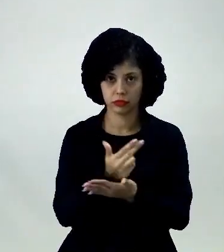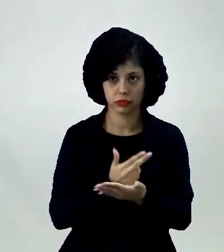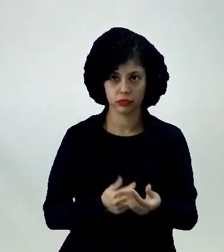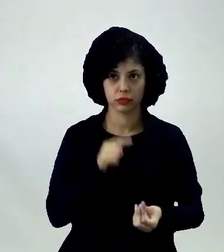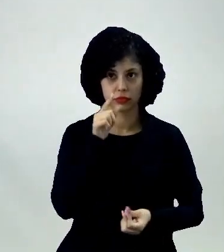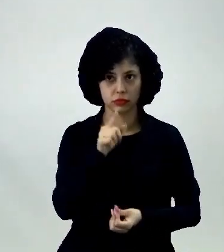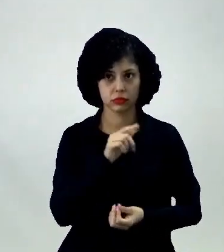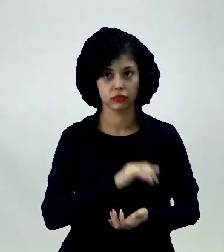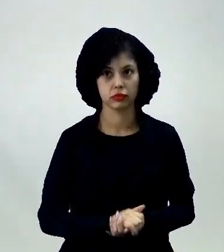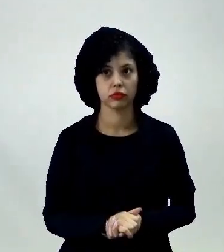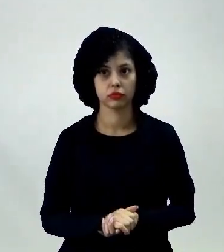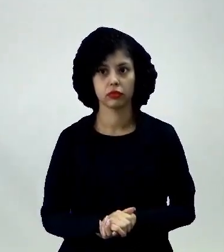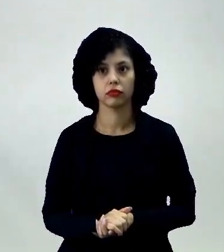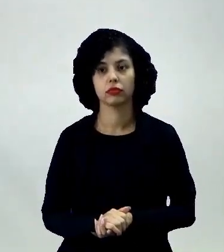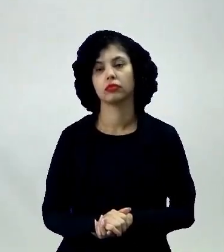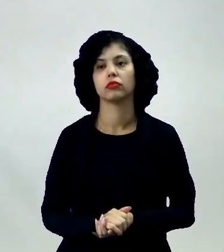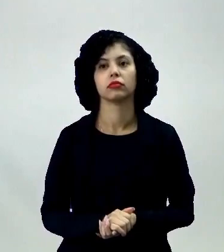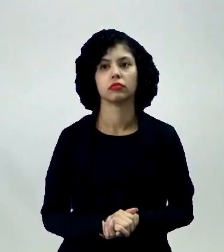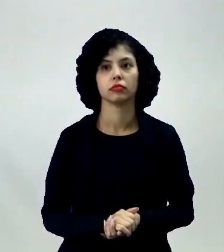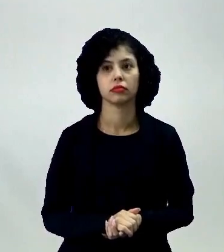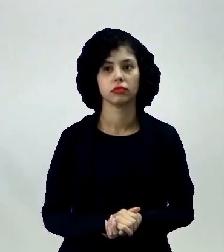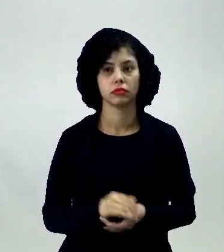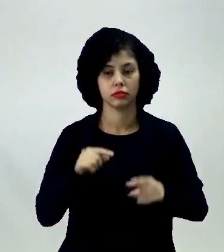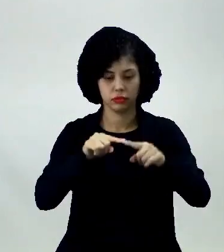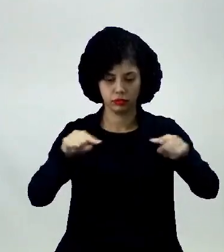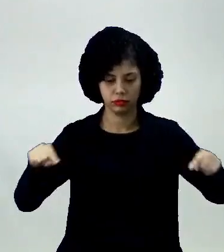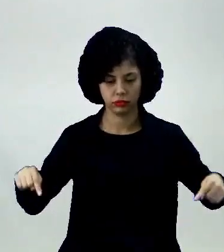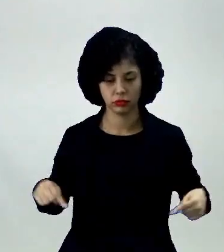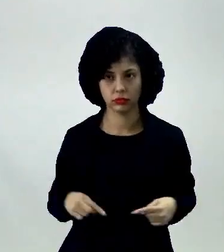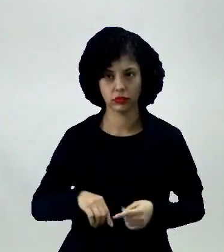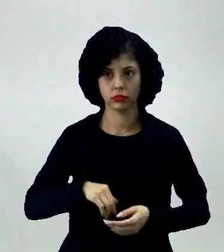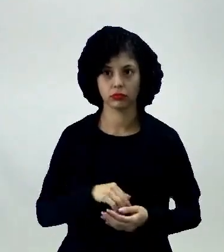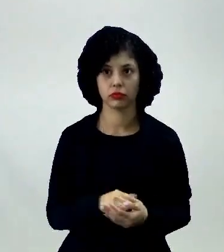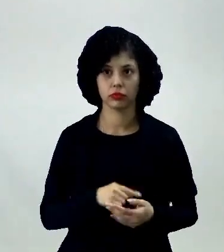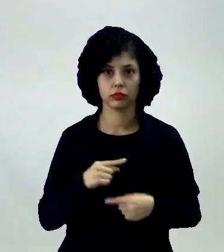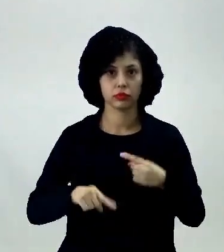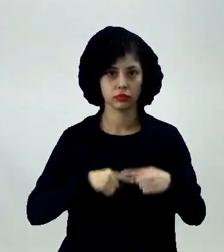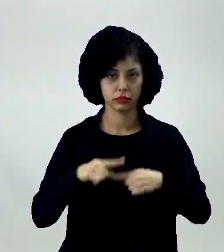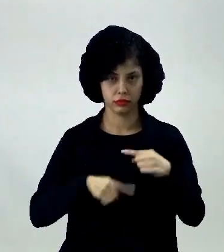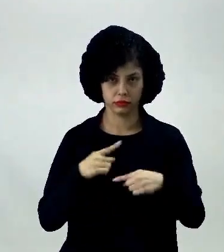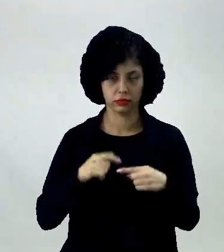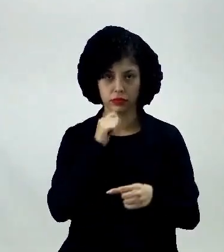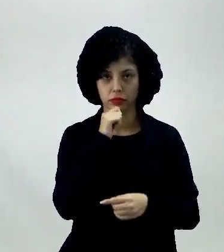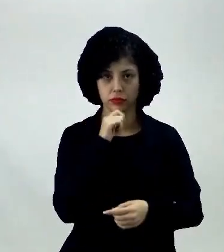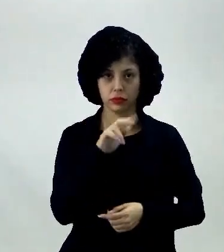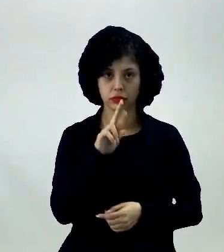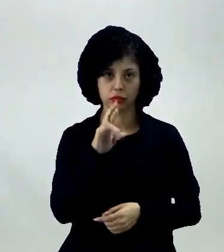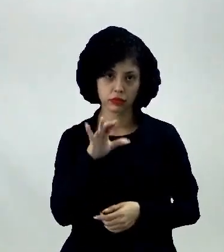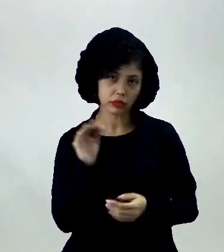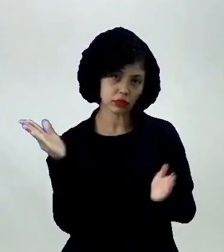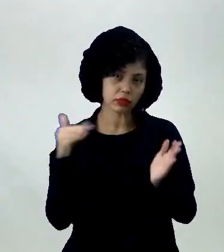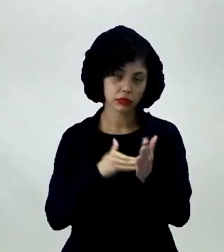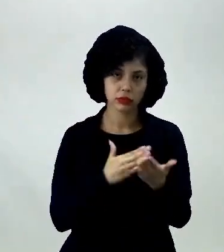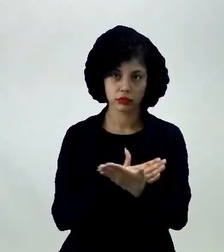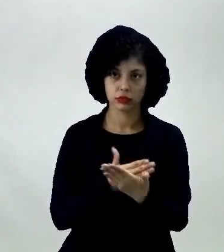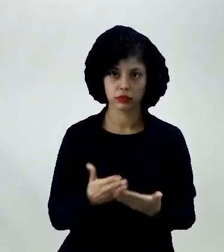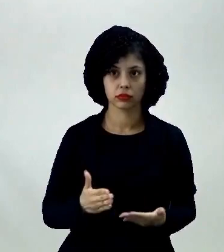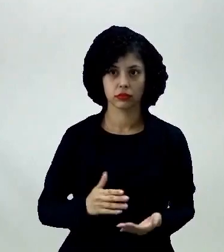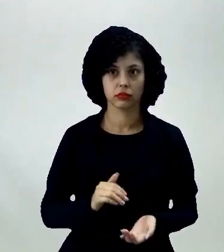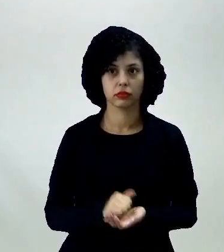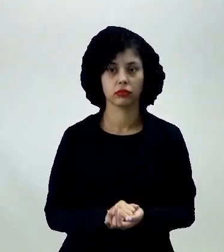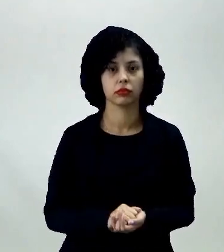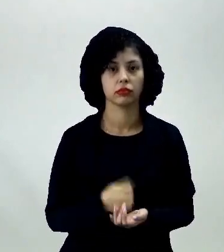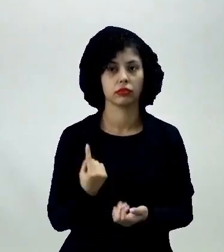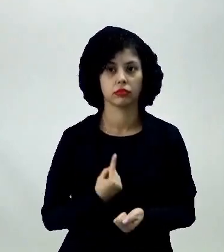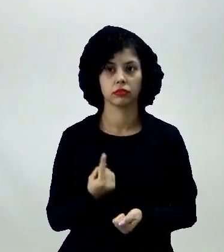onde ele coloca lá, como se fosse um piano, ele coloca um rolo rolando lá dentro, tá? E ela começa a